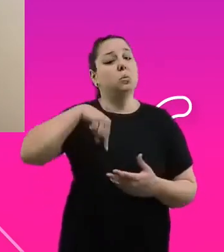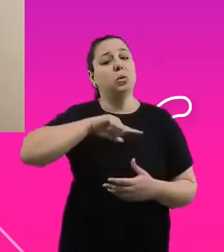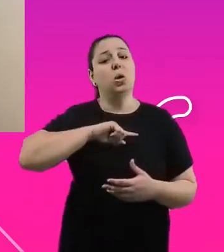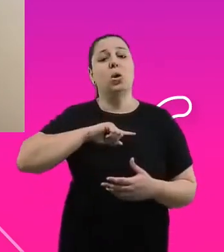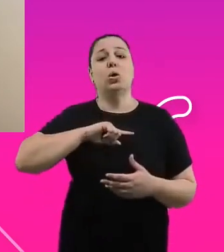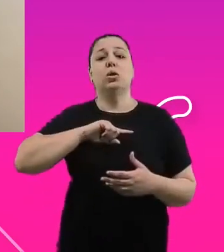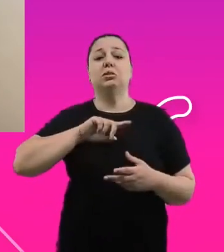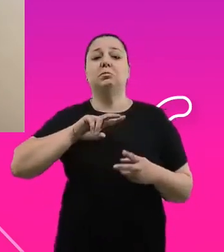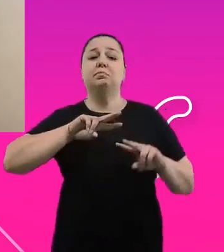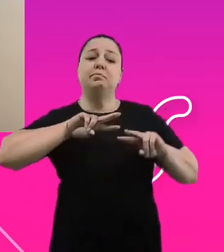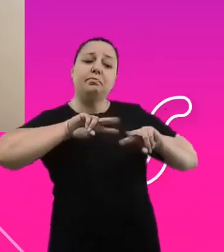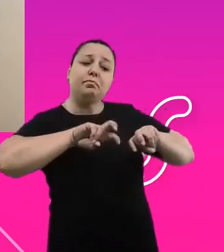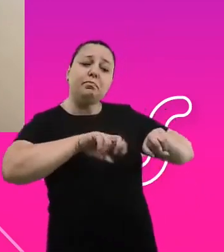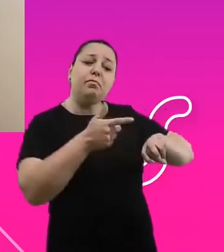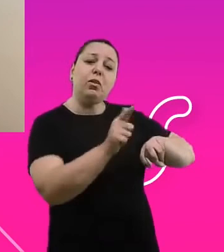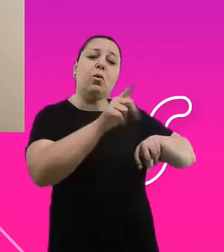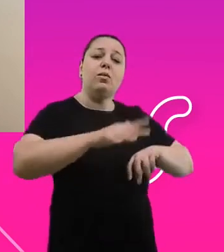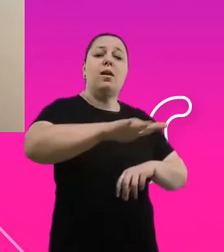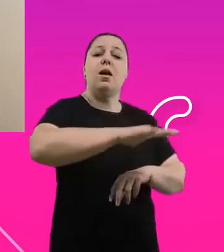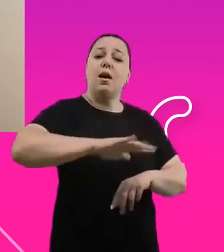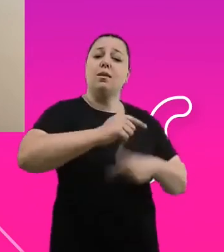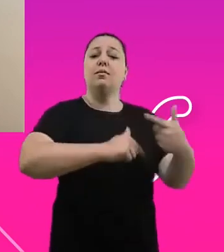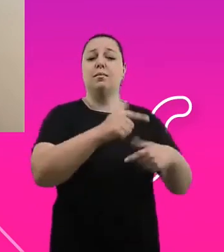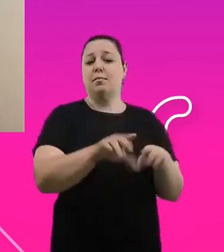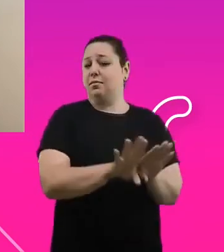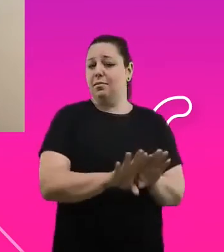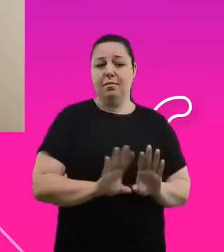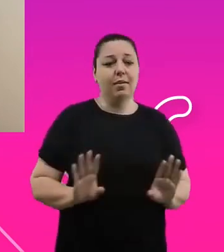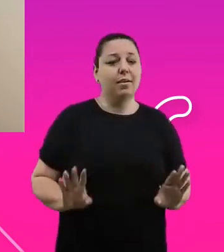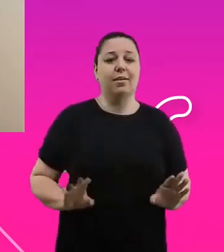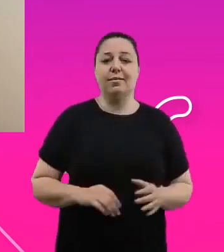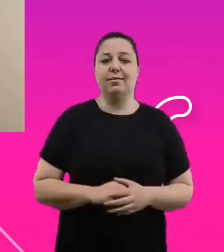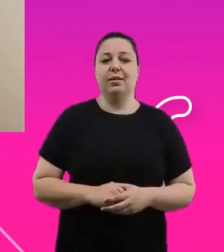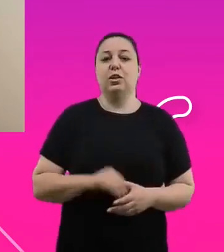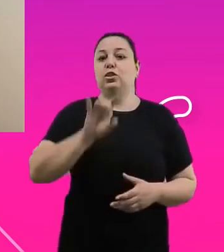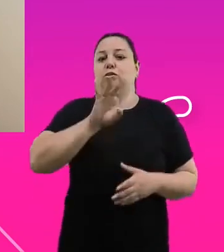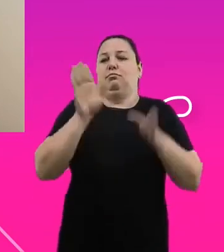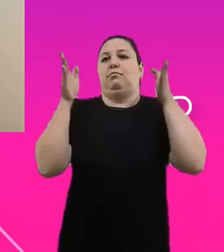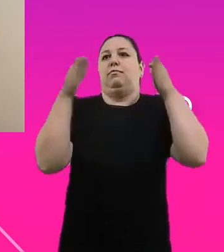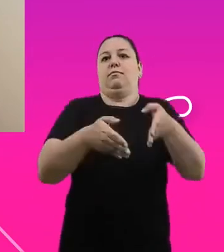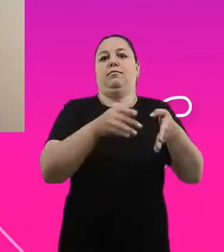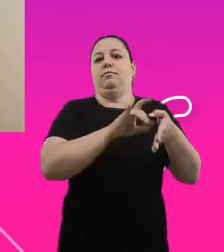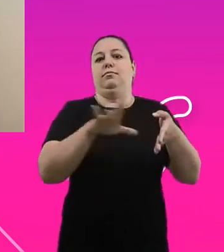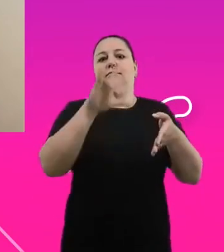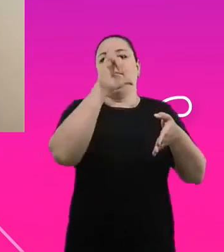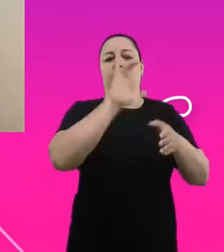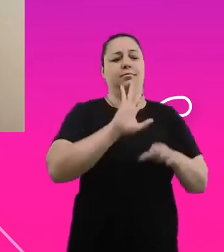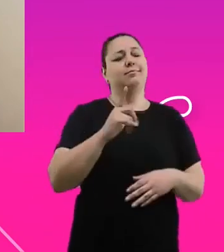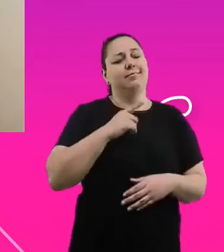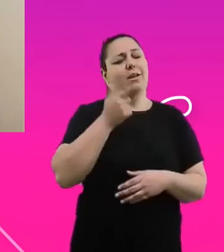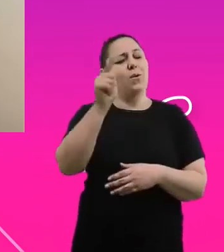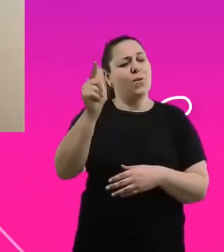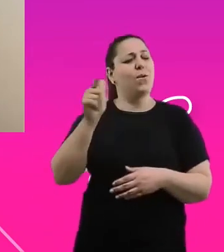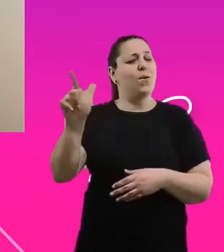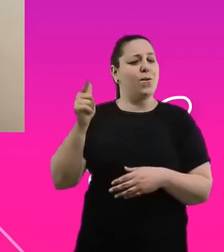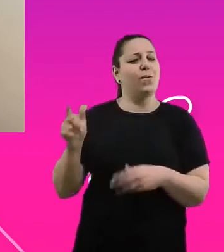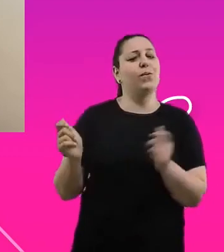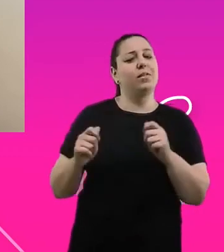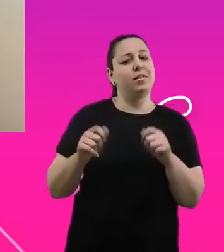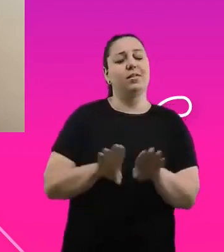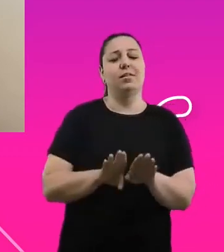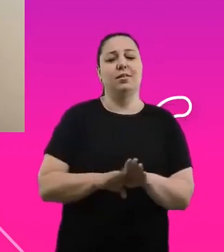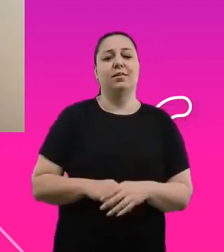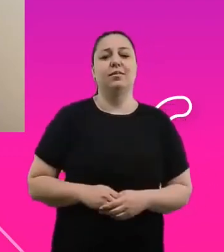Então, tem outras formas de sair, assim, além do Instagram. Eu tava muito feliz esperando essa pergunta.